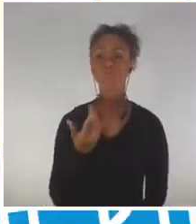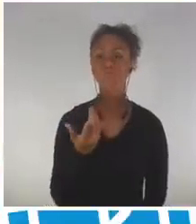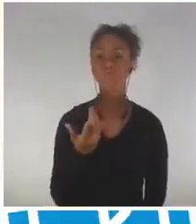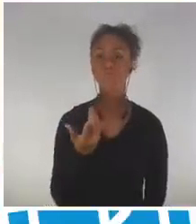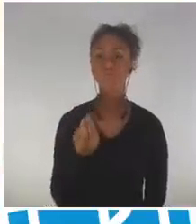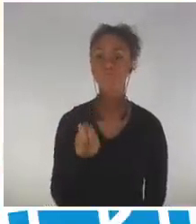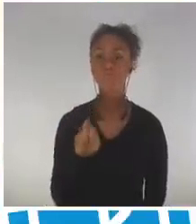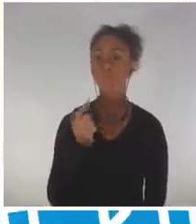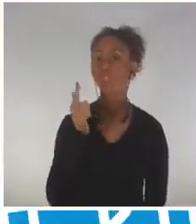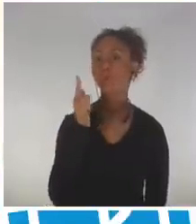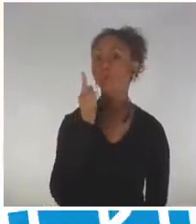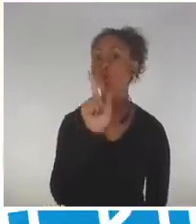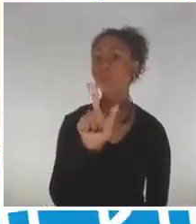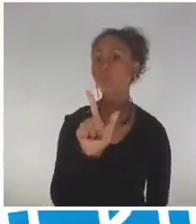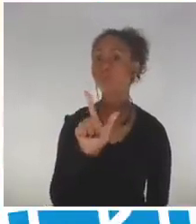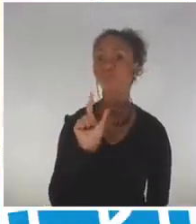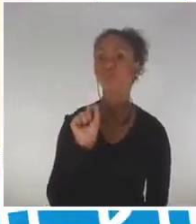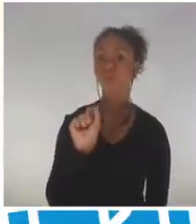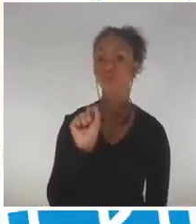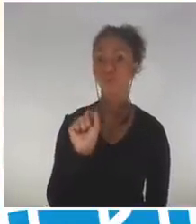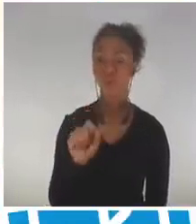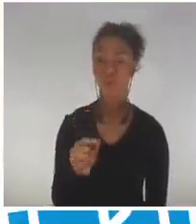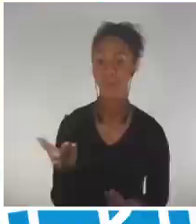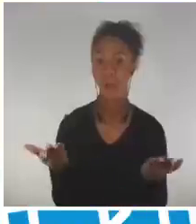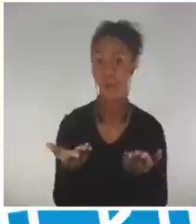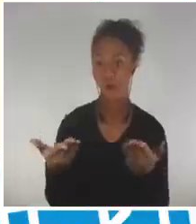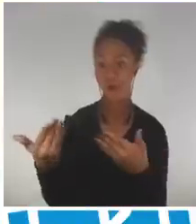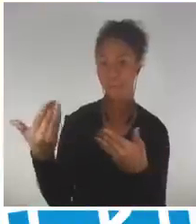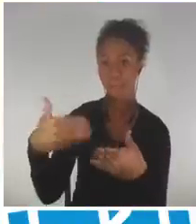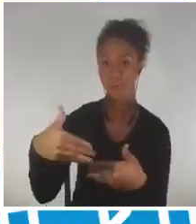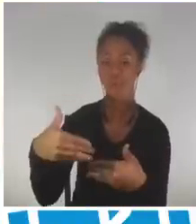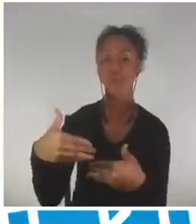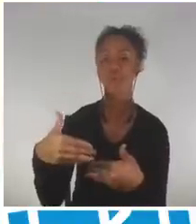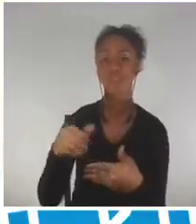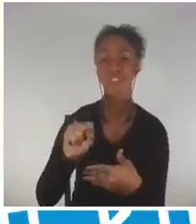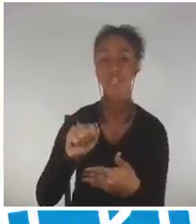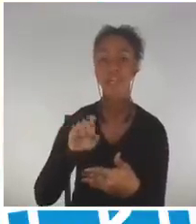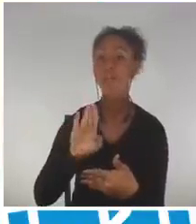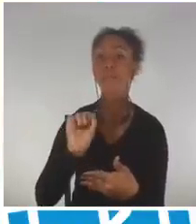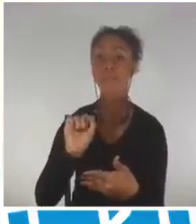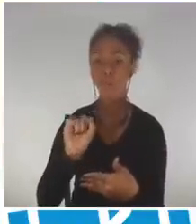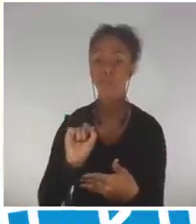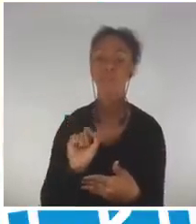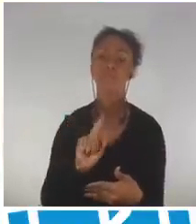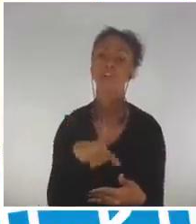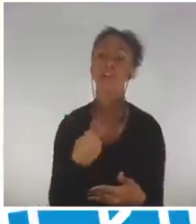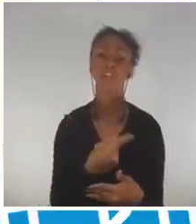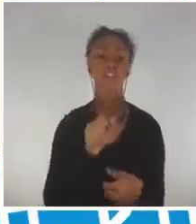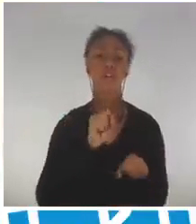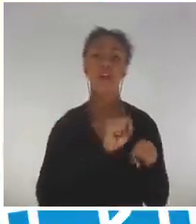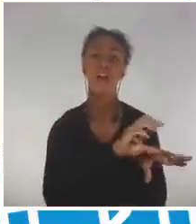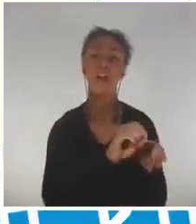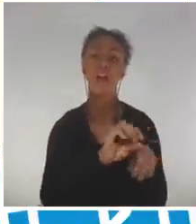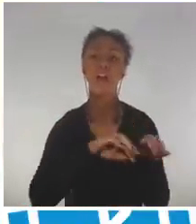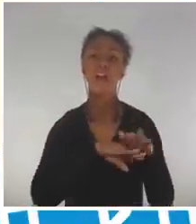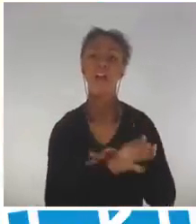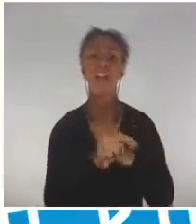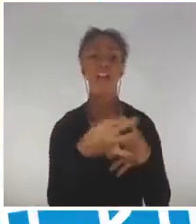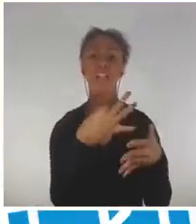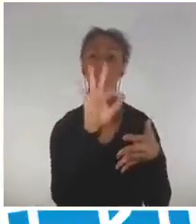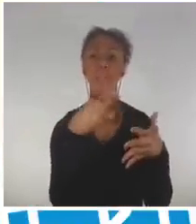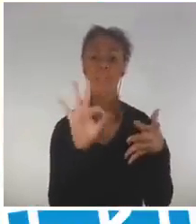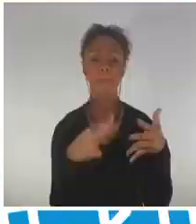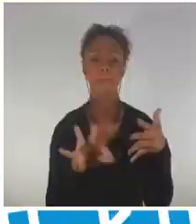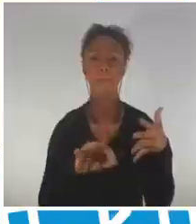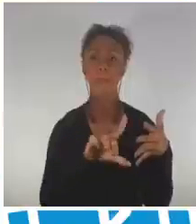eu vou introduzir agora no SAEB os itens abertos. Nós acostumamos os nossos alunos com a múltipla escolha, mas temos